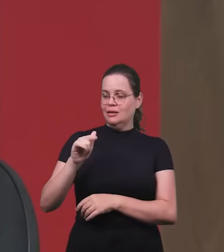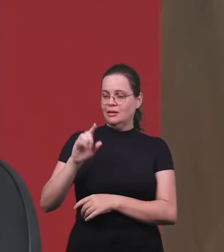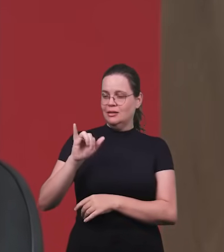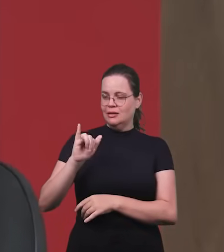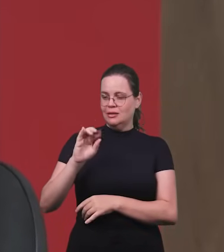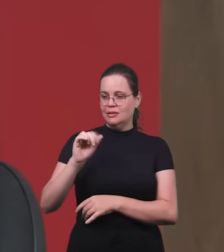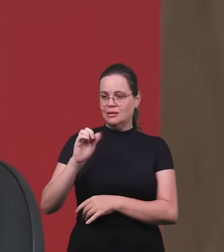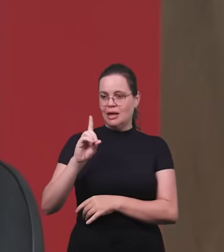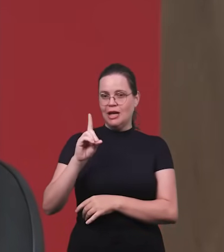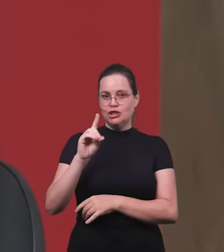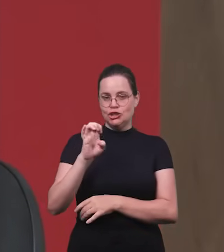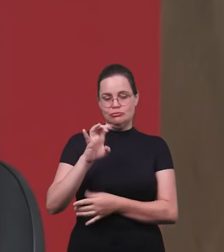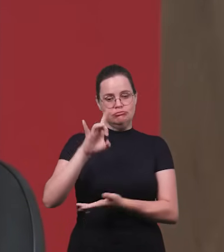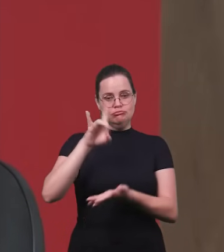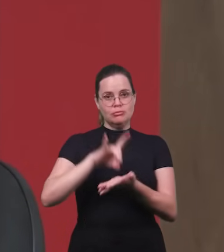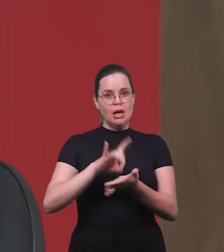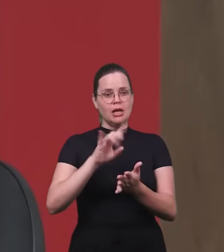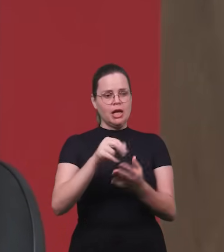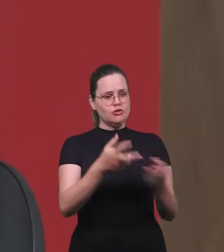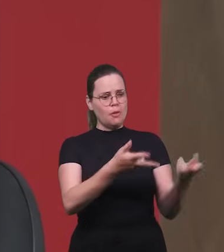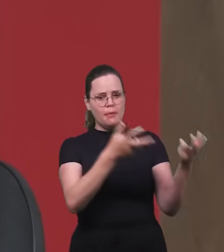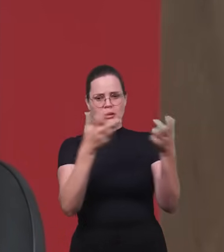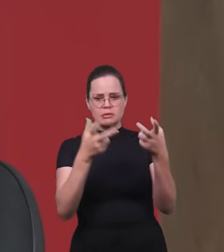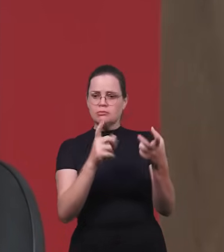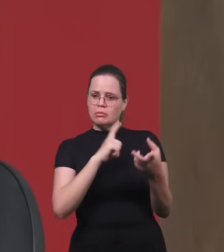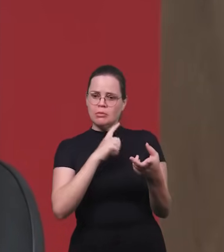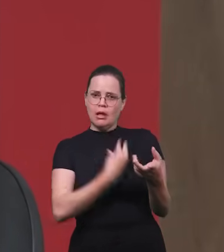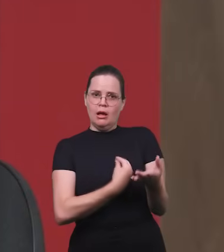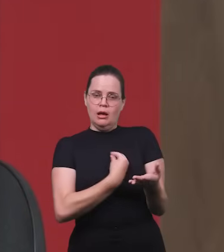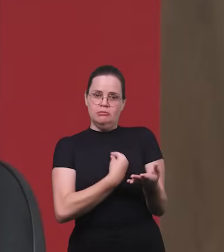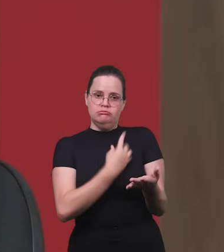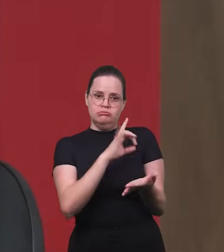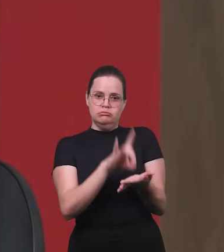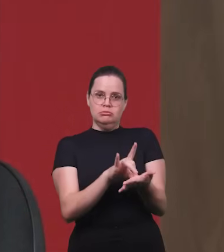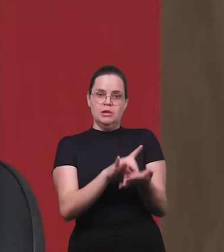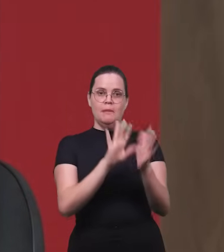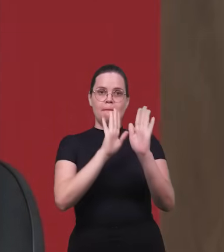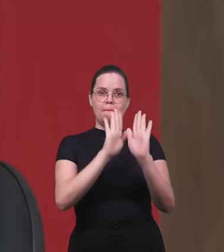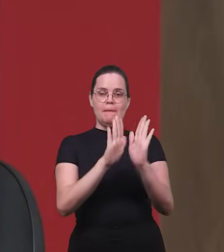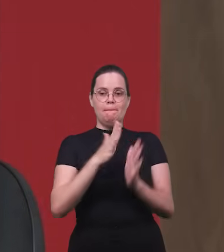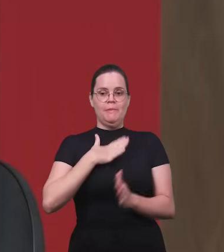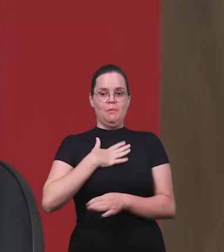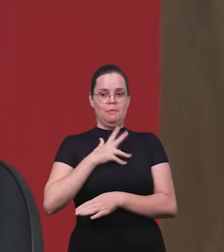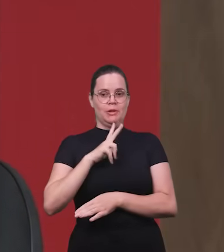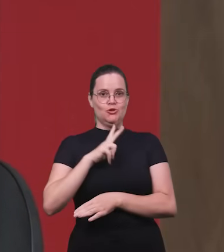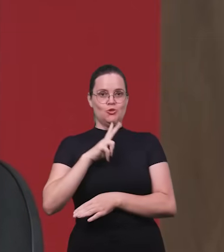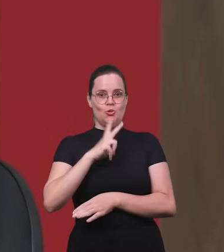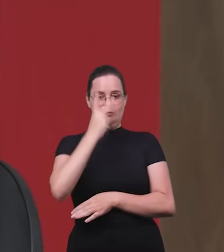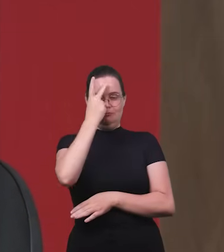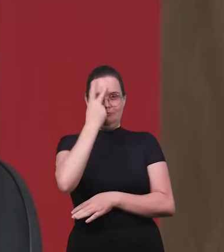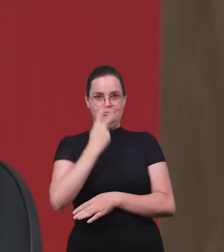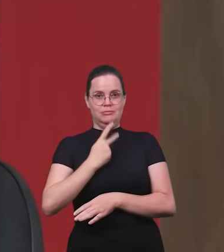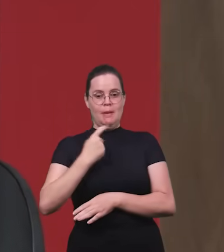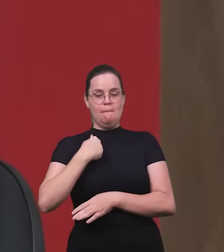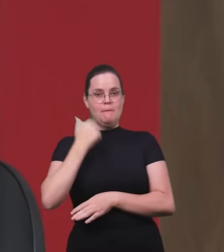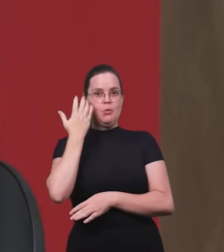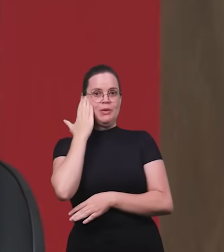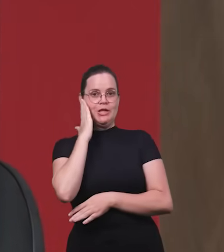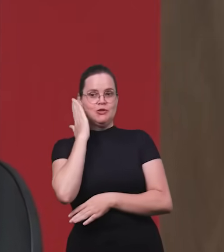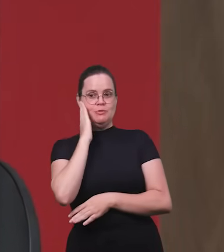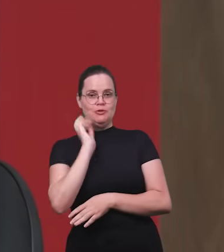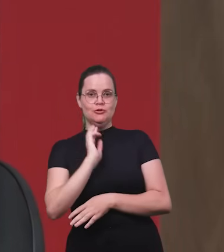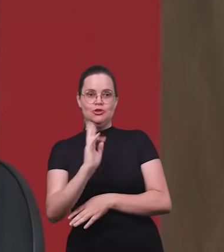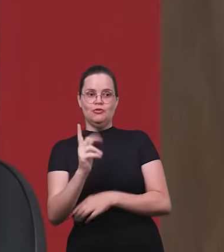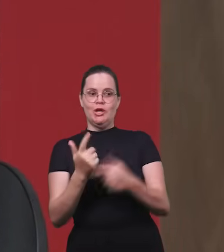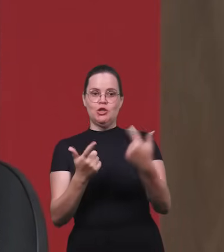existe, mas podemos até dizer que individualmente podemos ter interpretações